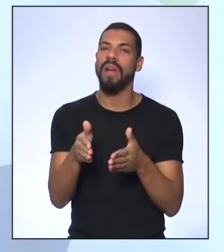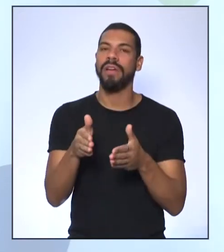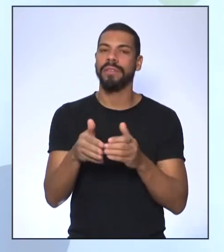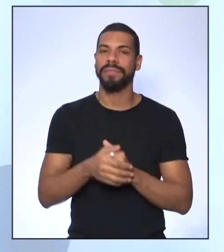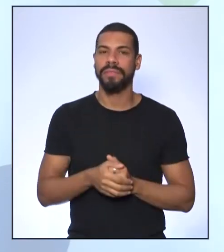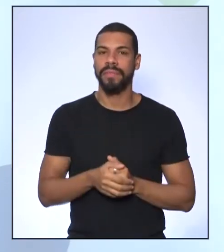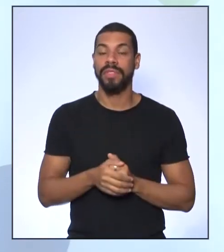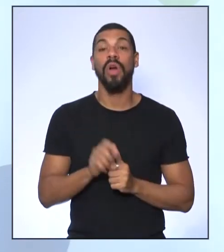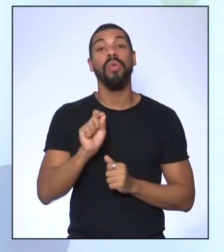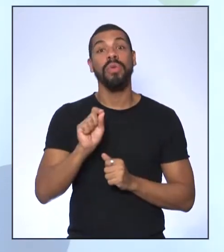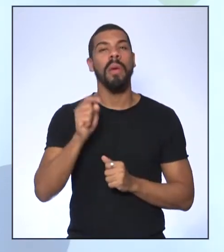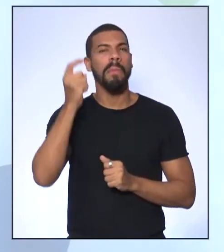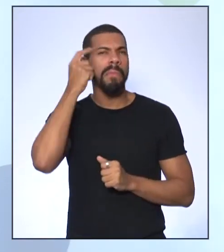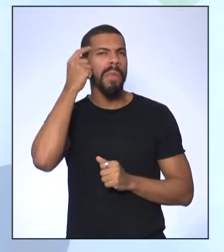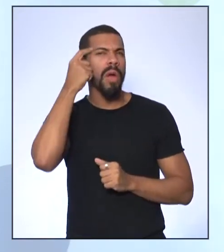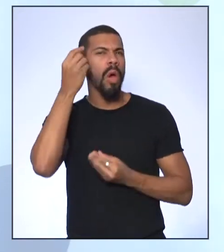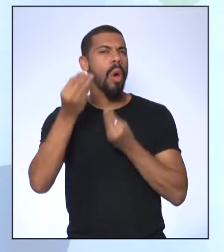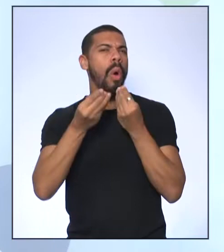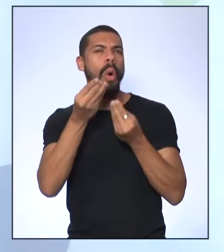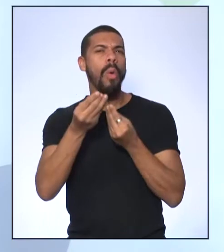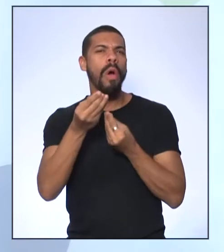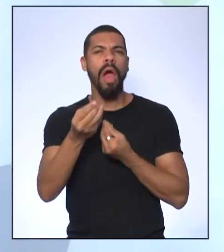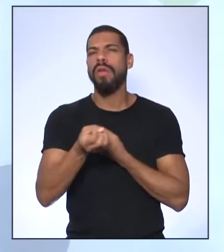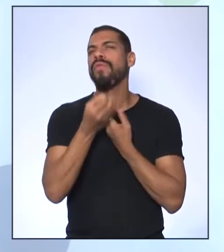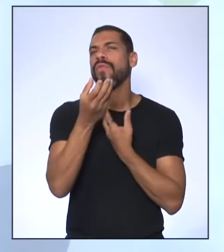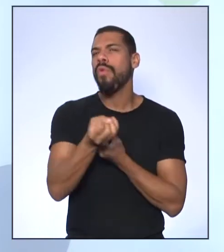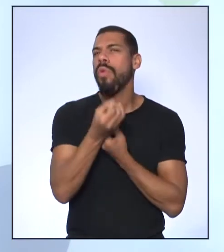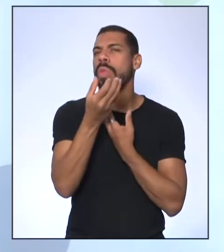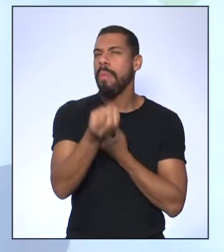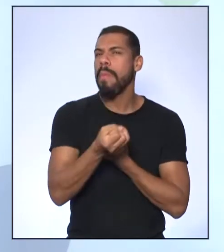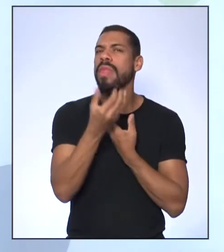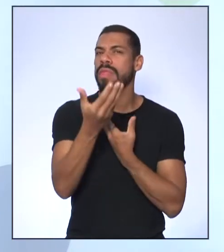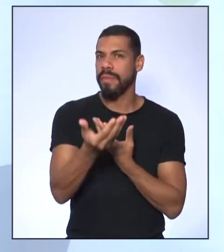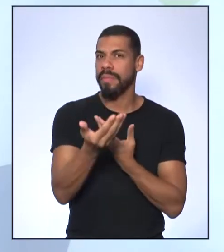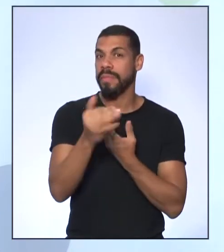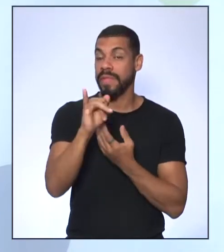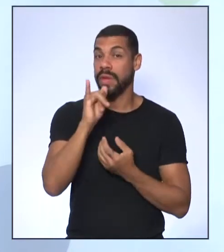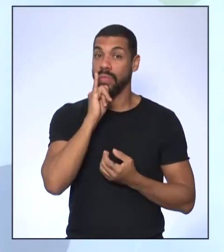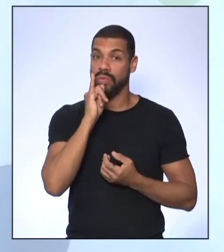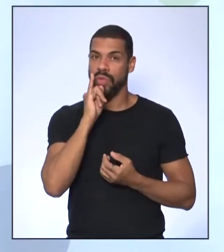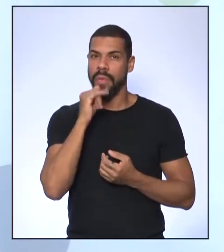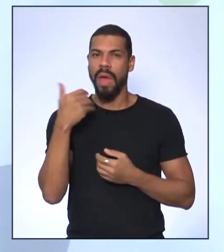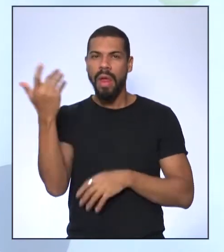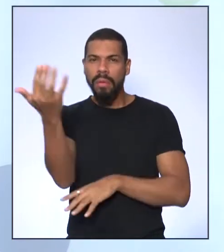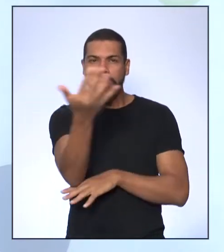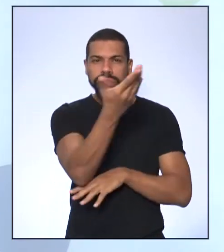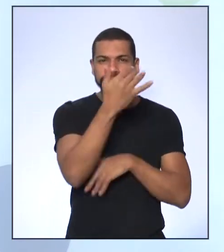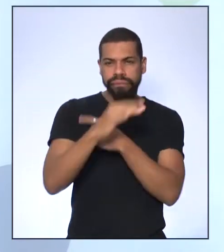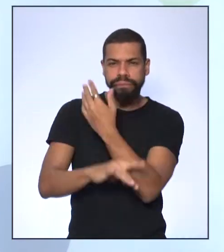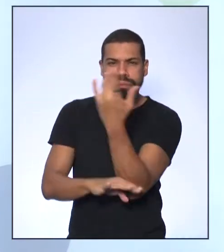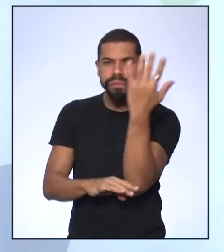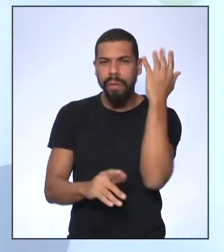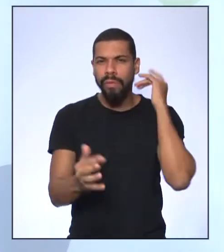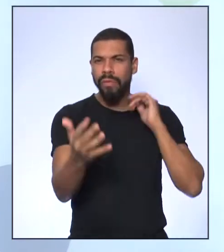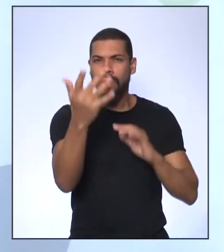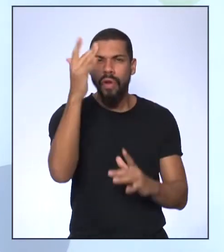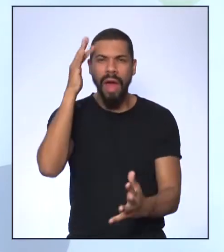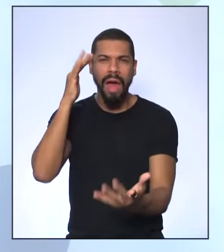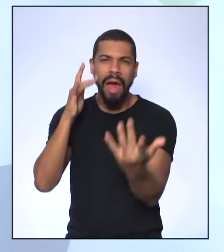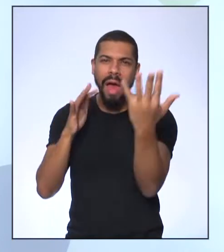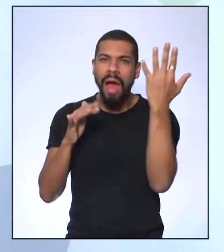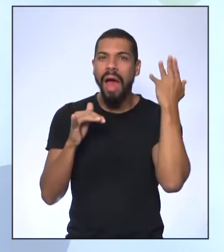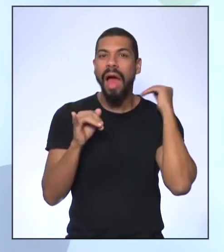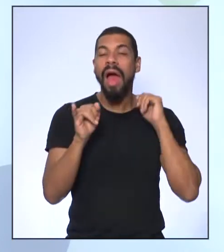Porque sim, a gente tem que pensar que o áudio compõe uma paisagem sonora. Se eu quero falar de uma floresta, eu posso colocar de repente no fundo do meu